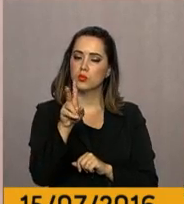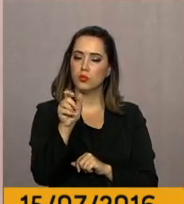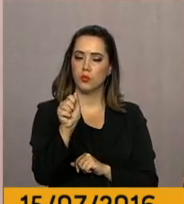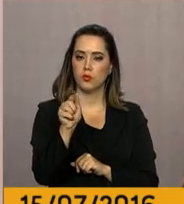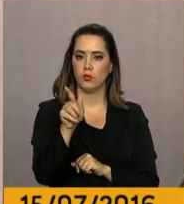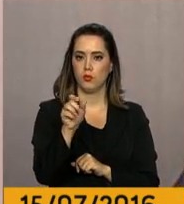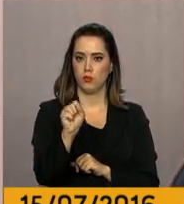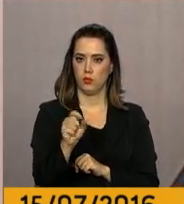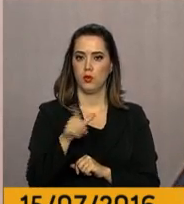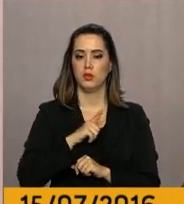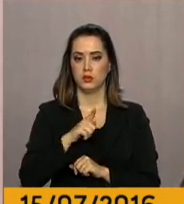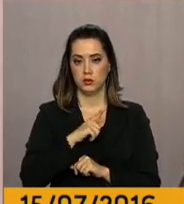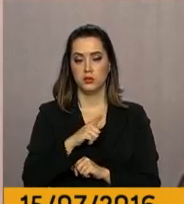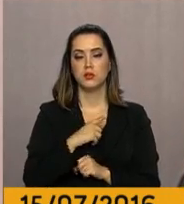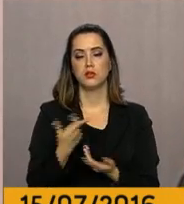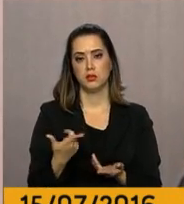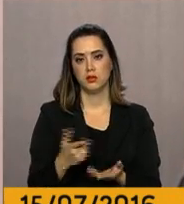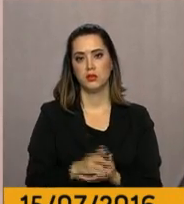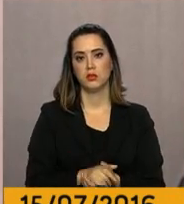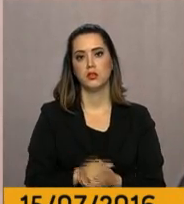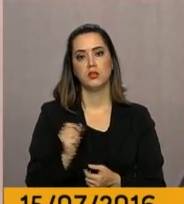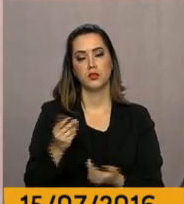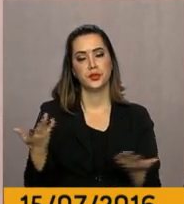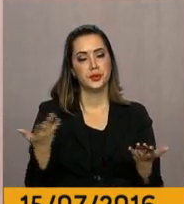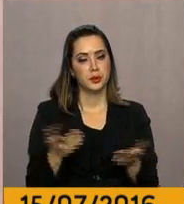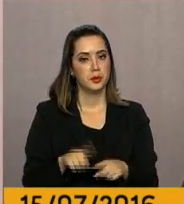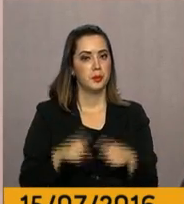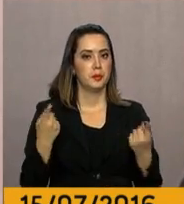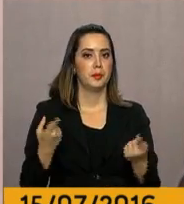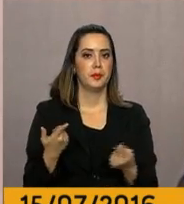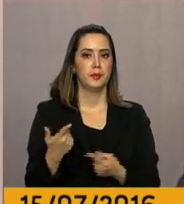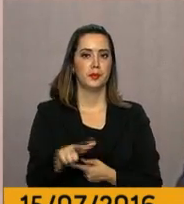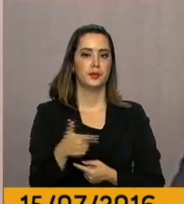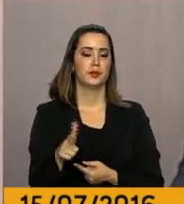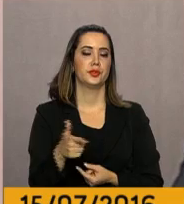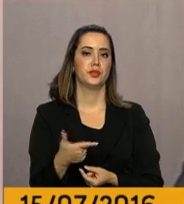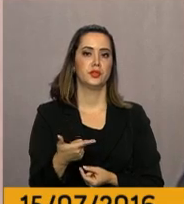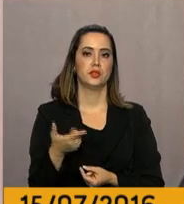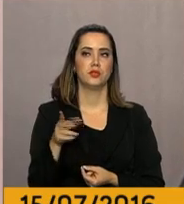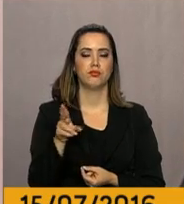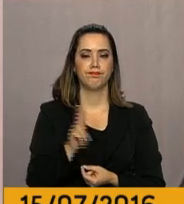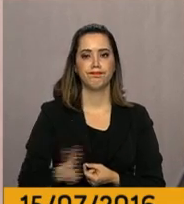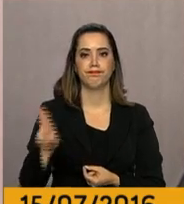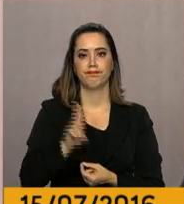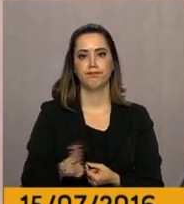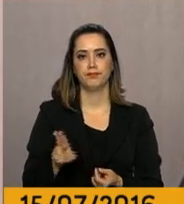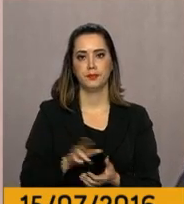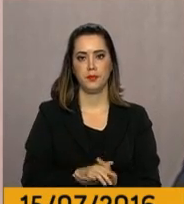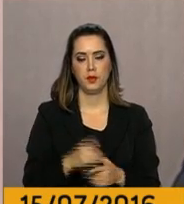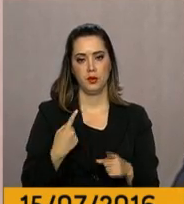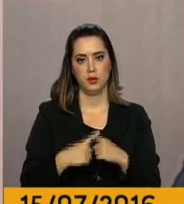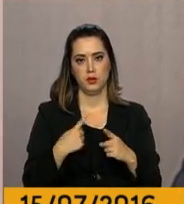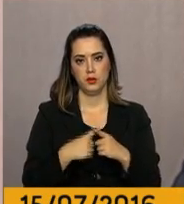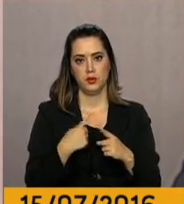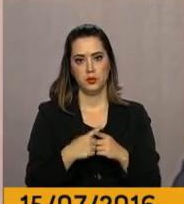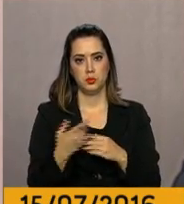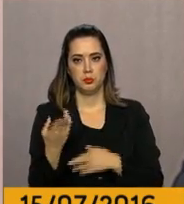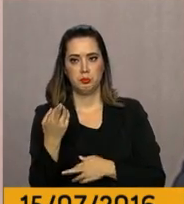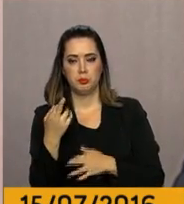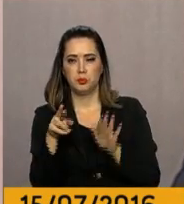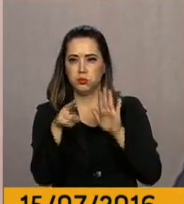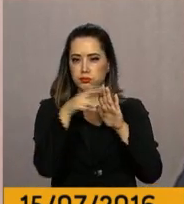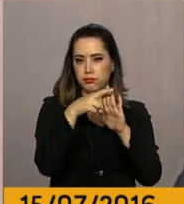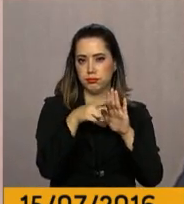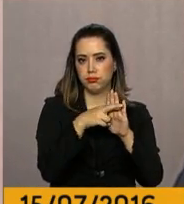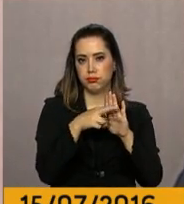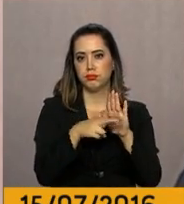que estão disponíveis e que até então não são utilizadas, tendo em vista o critério regulatório